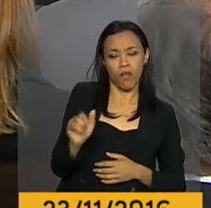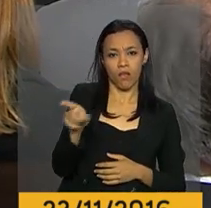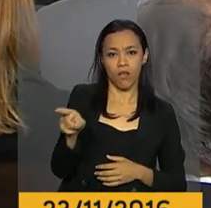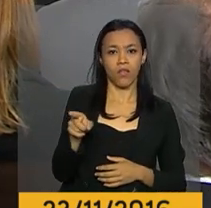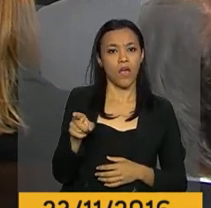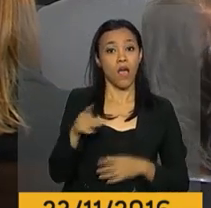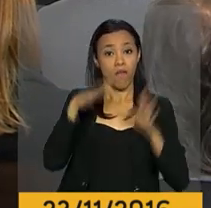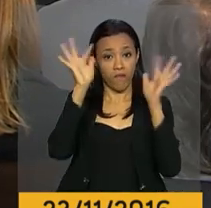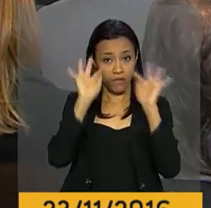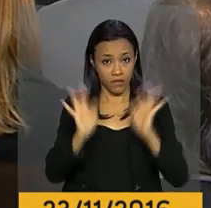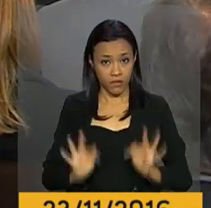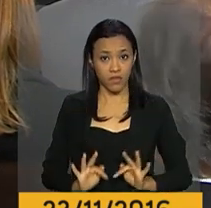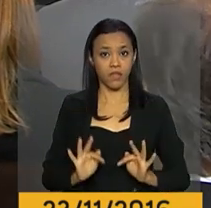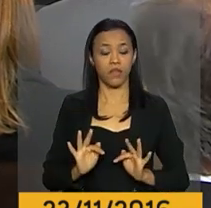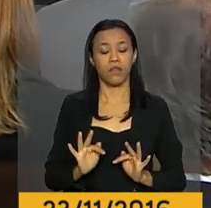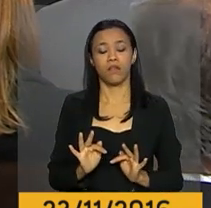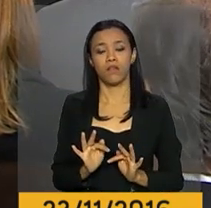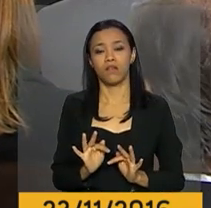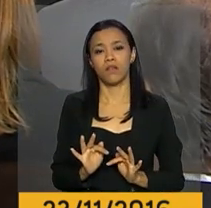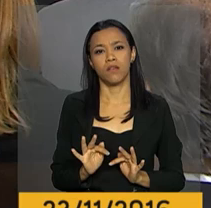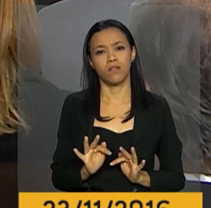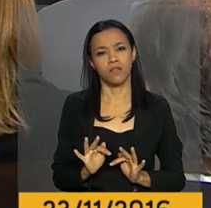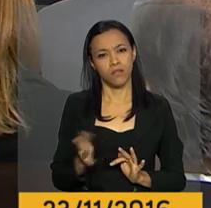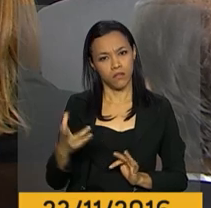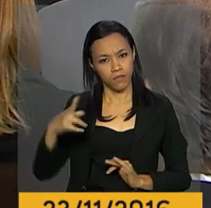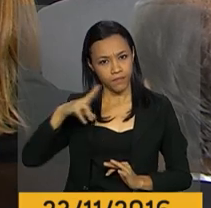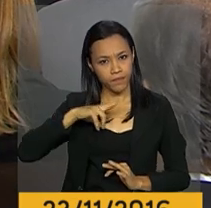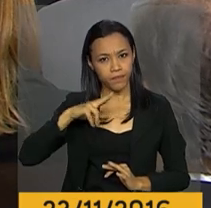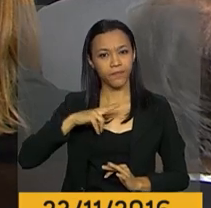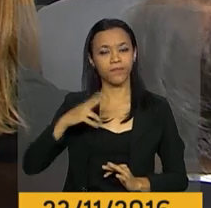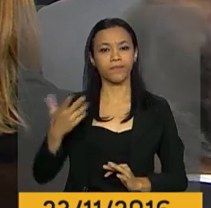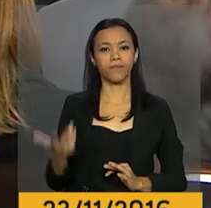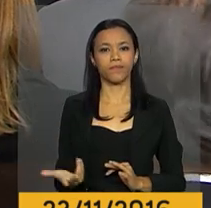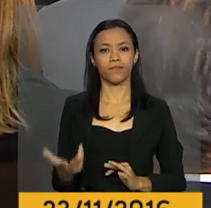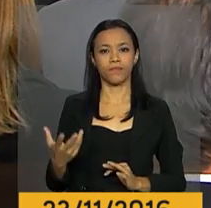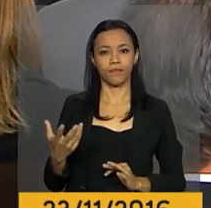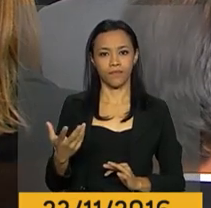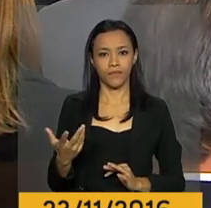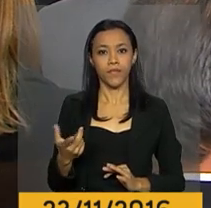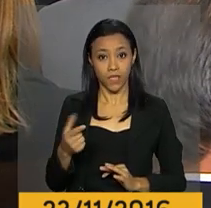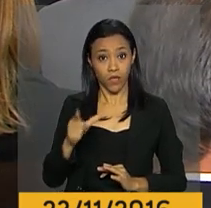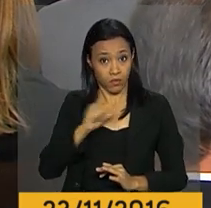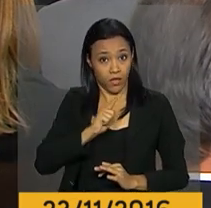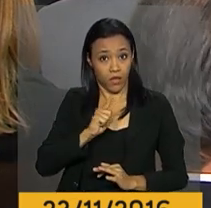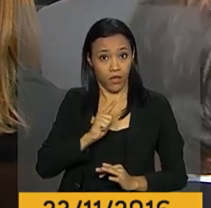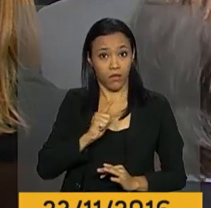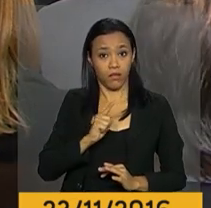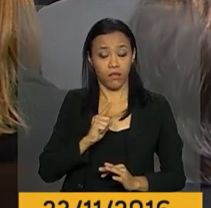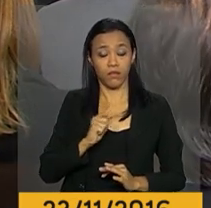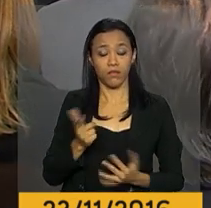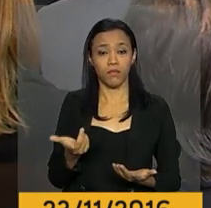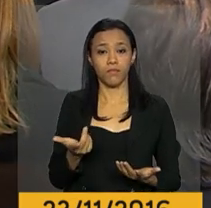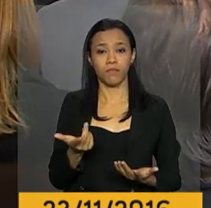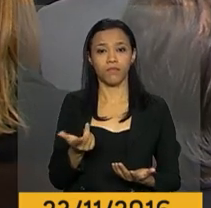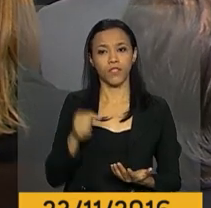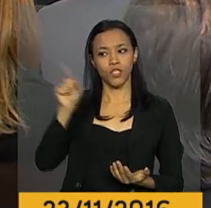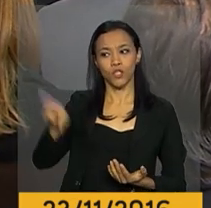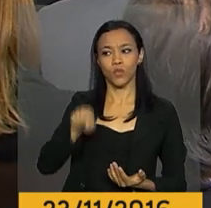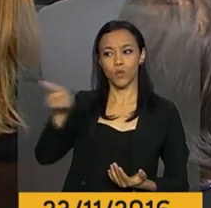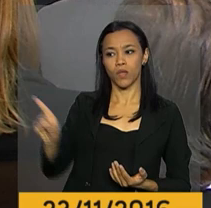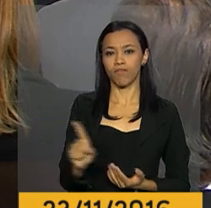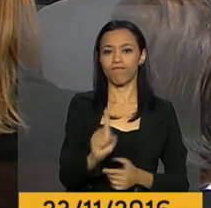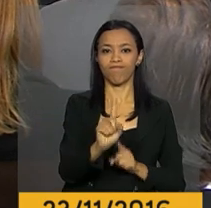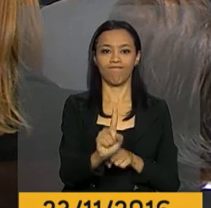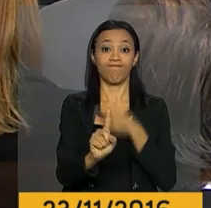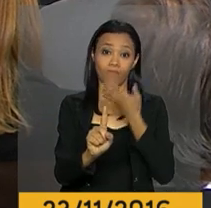cívica a felicidade pessoal que eu tenho por poder designava como ministro da